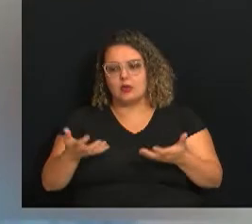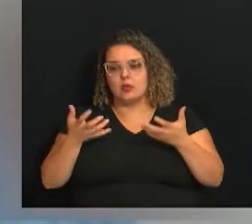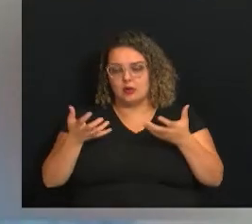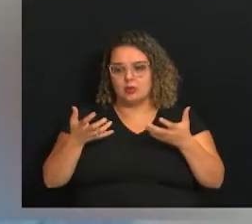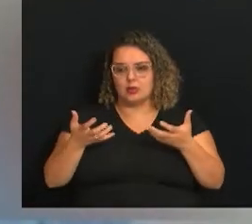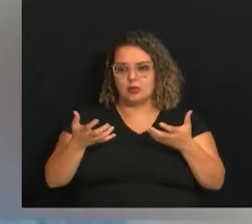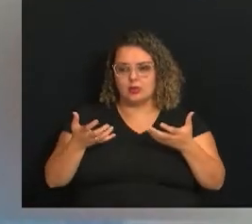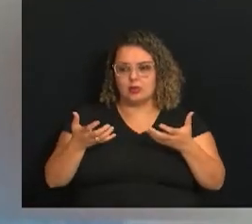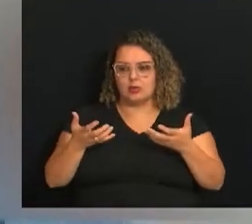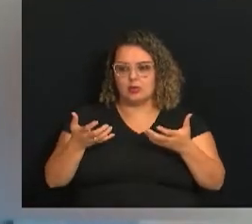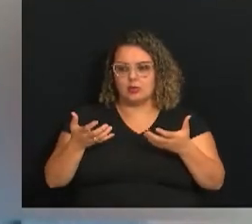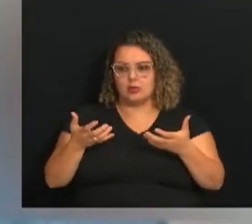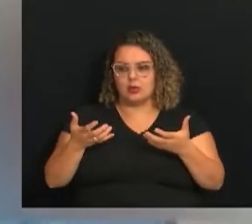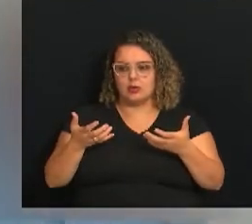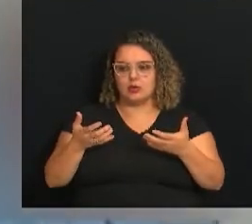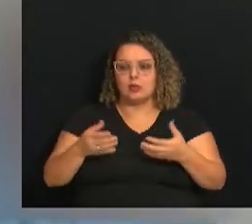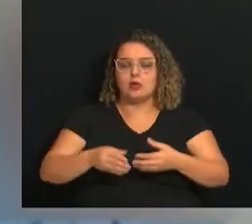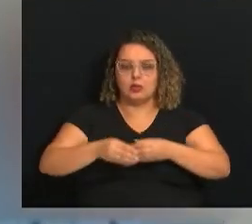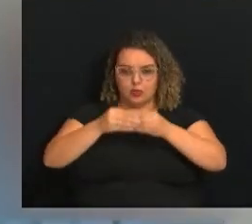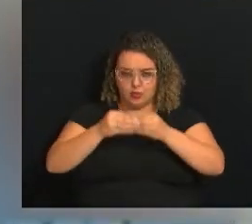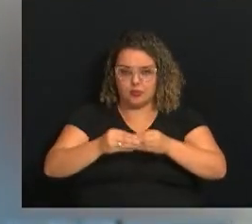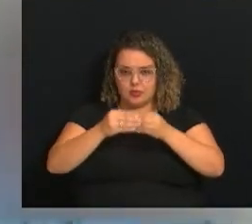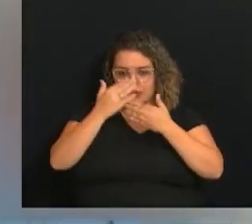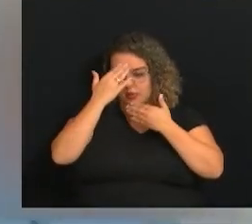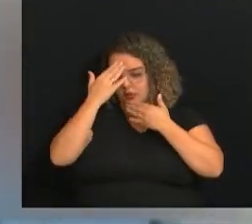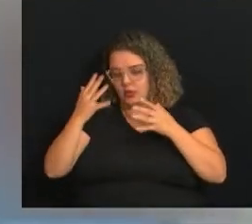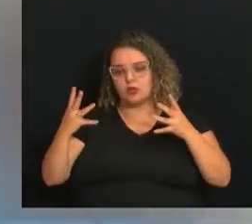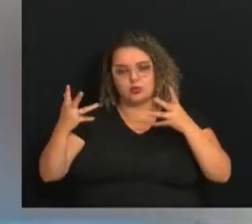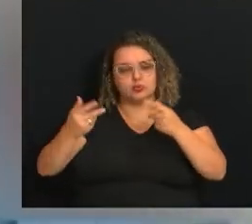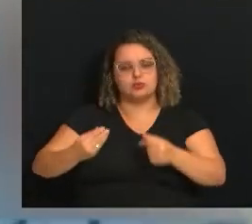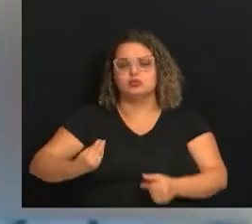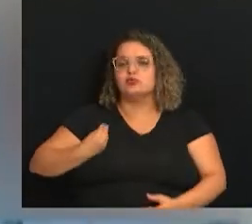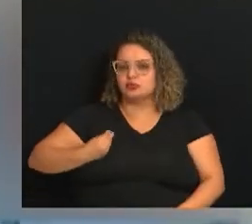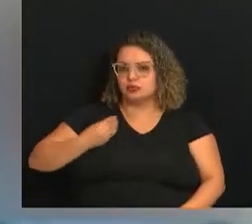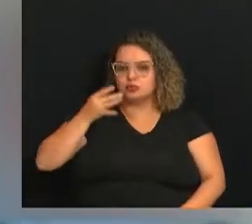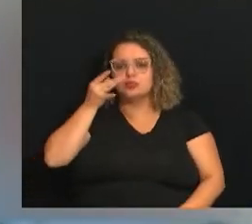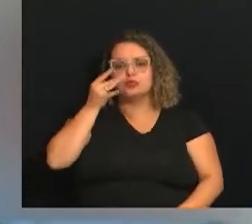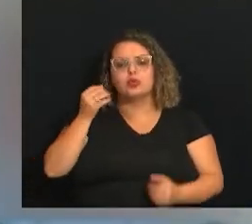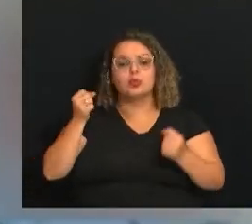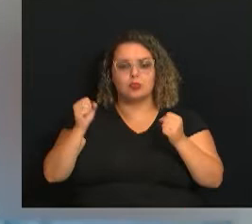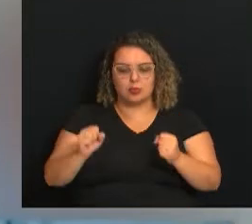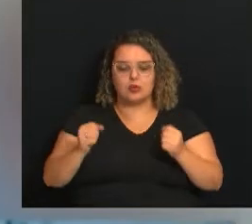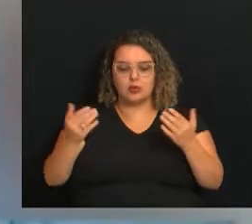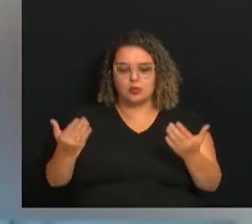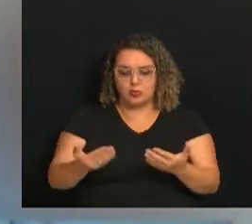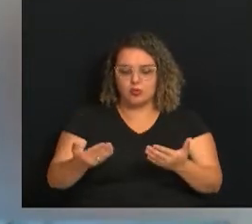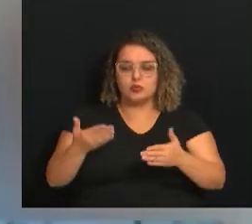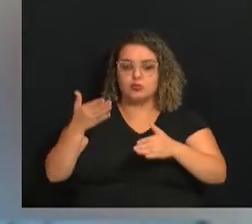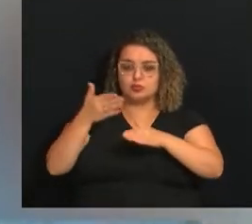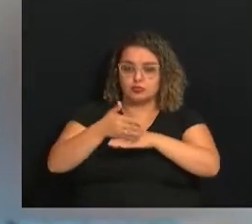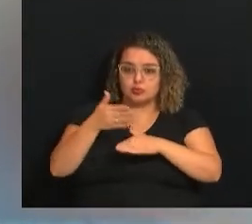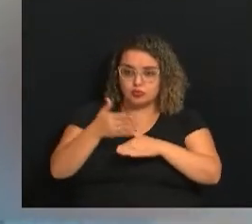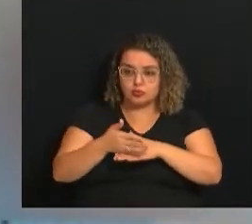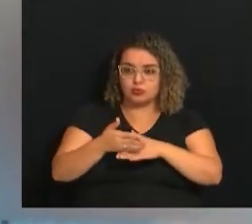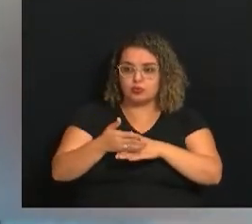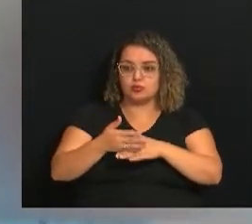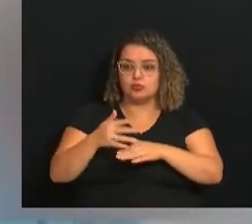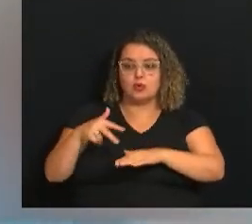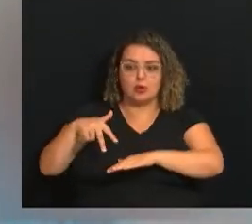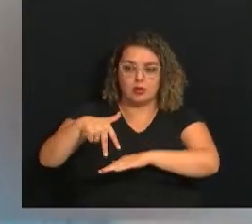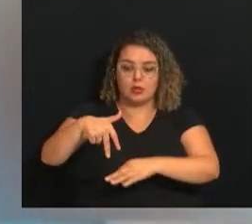inicialmente, de cumprimentar e agradecer a todos os presentes, todos que puderam hoje participar e deixaram aqui o seu